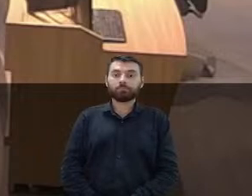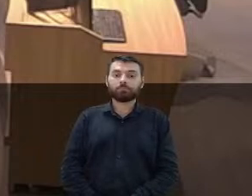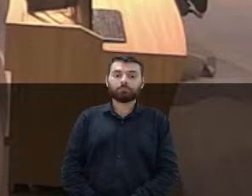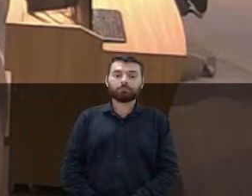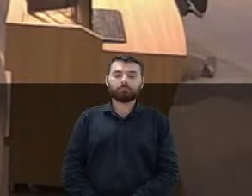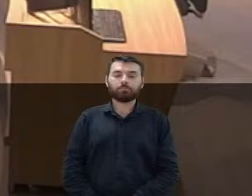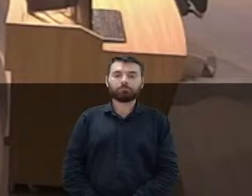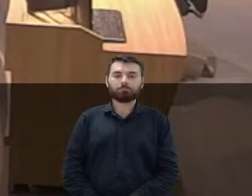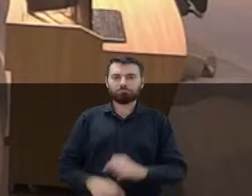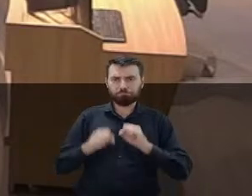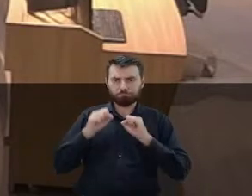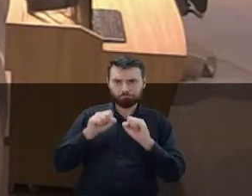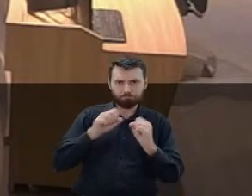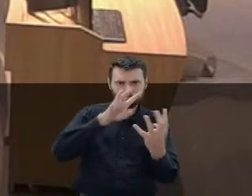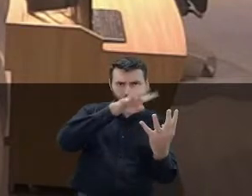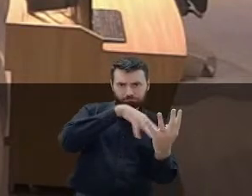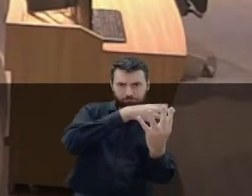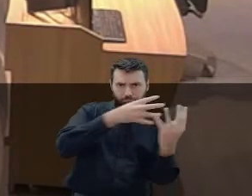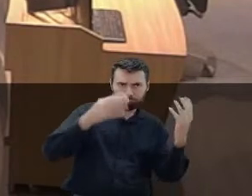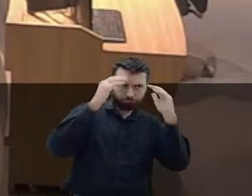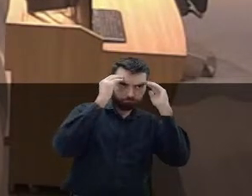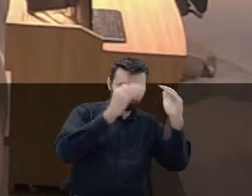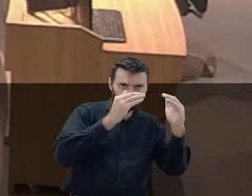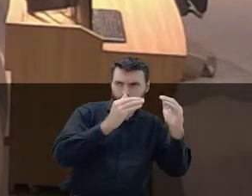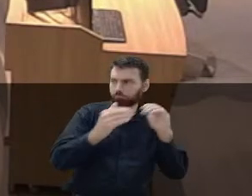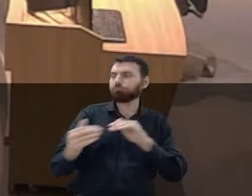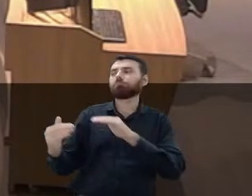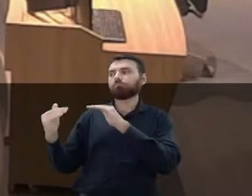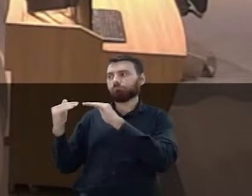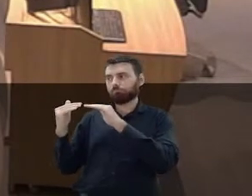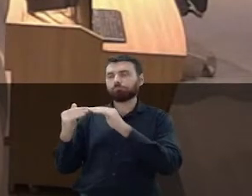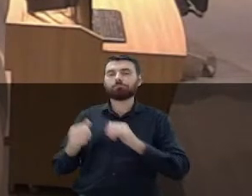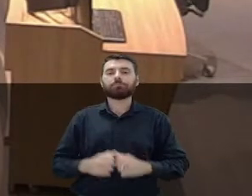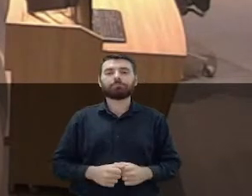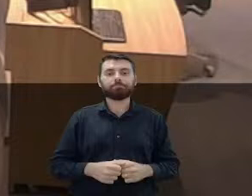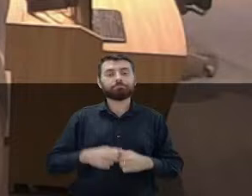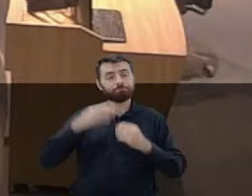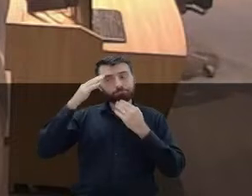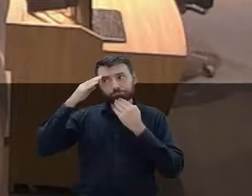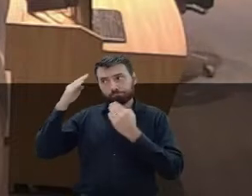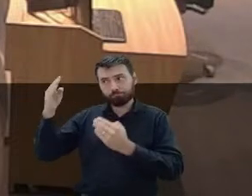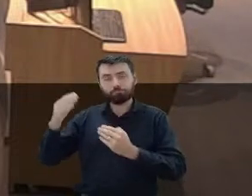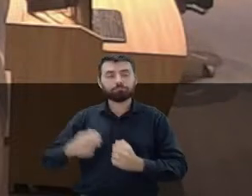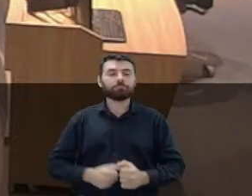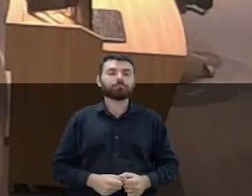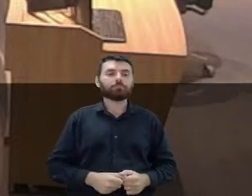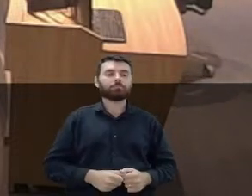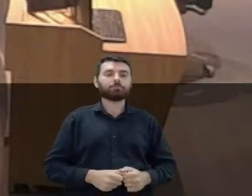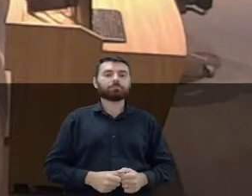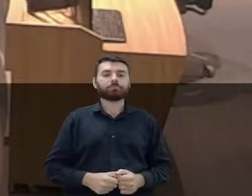Podemos proclamar conforme a planilha? De acordo. Obrigado, desembargador André.